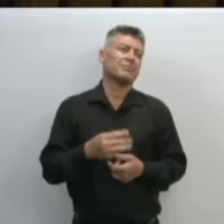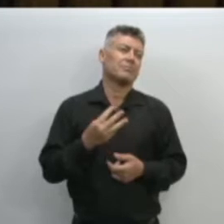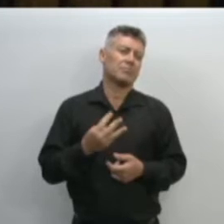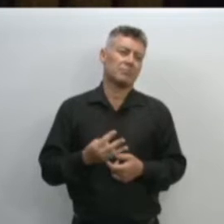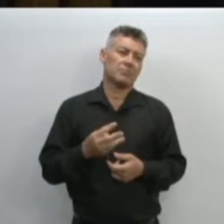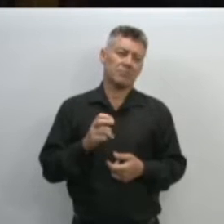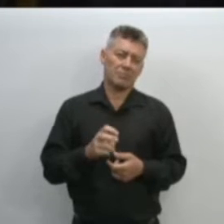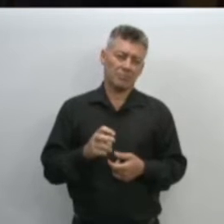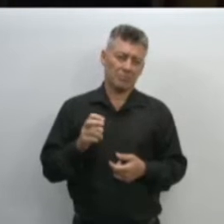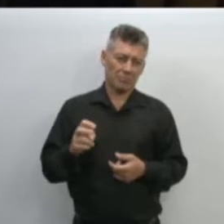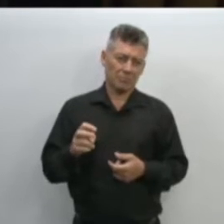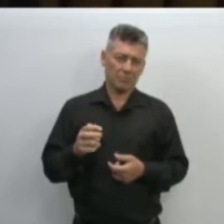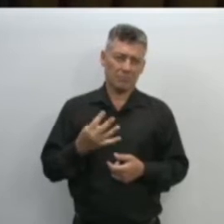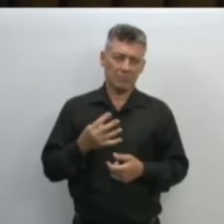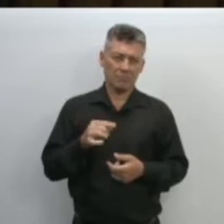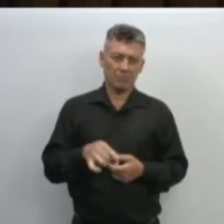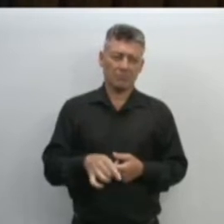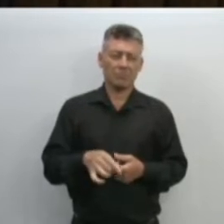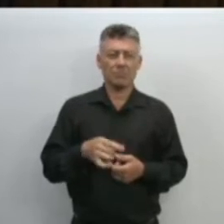4.355, requerimento